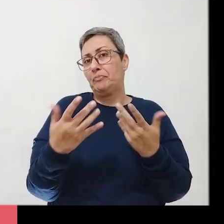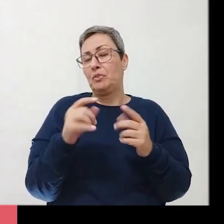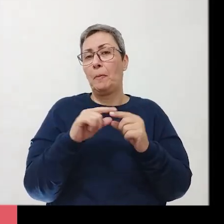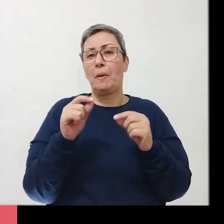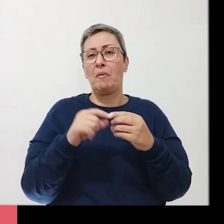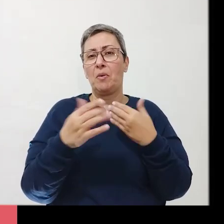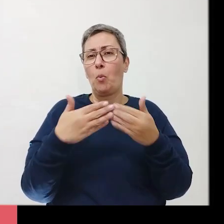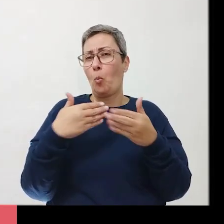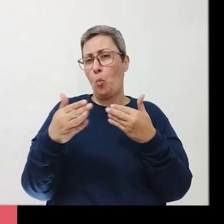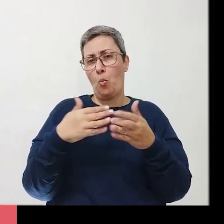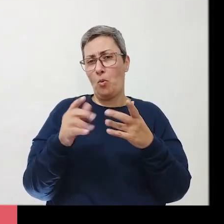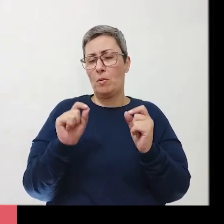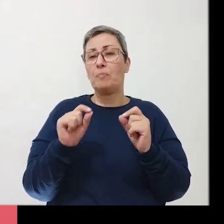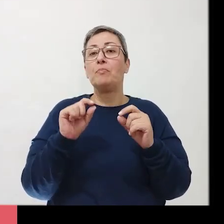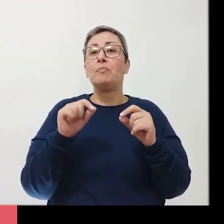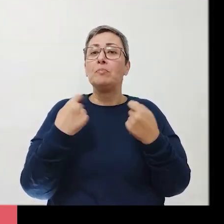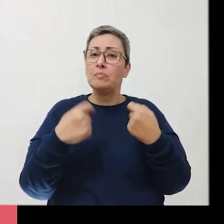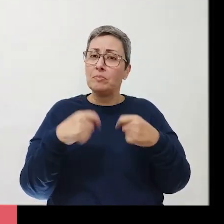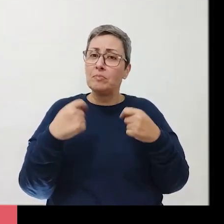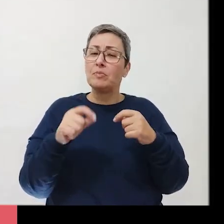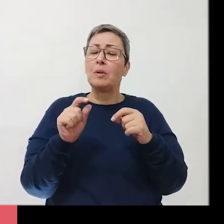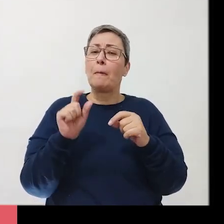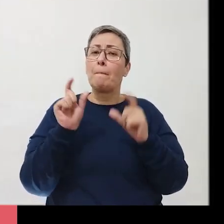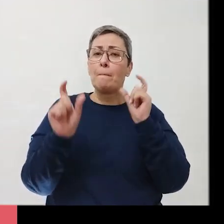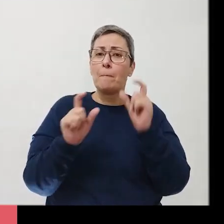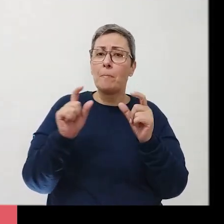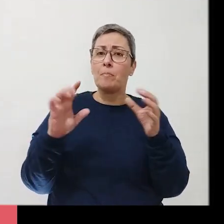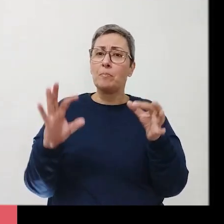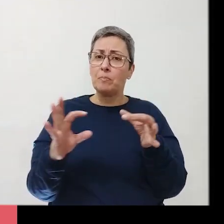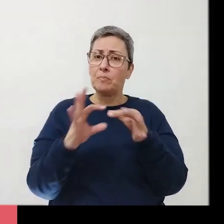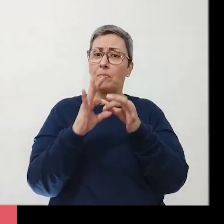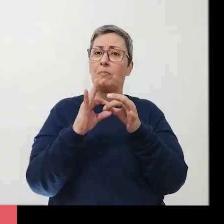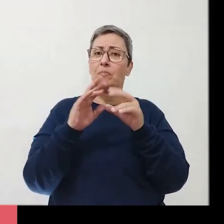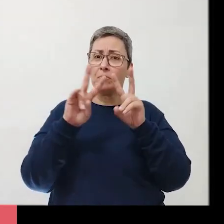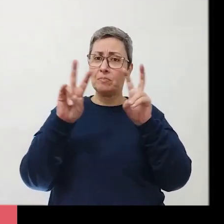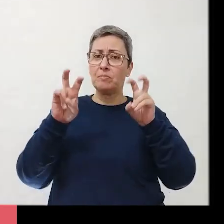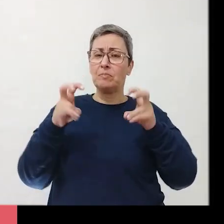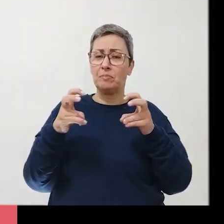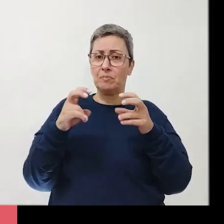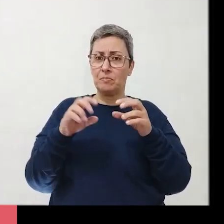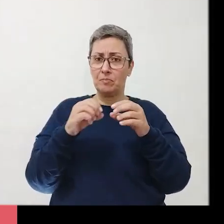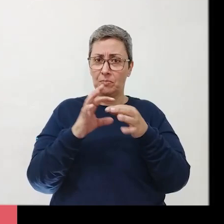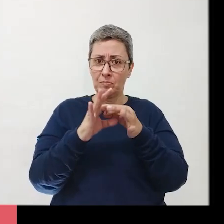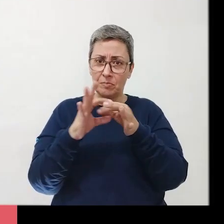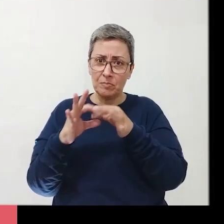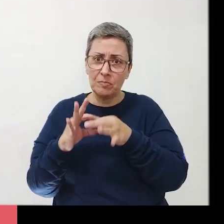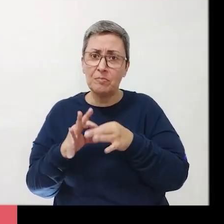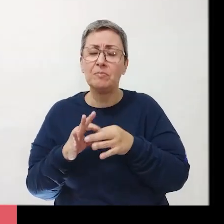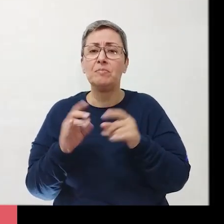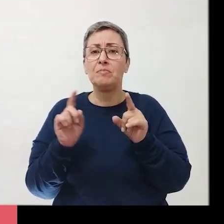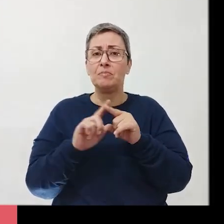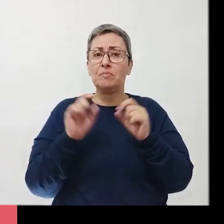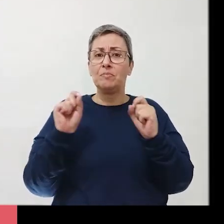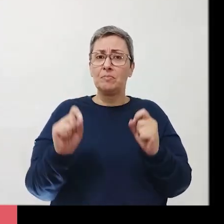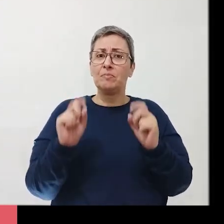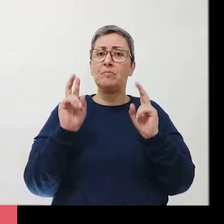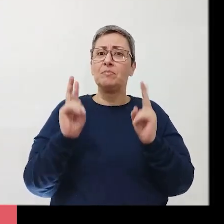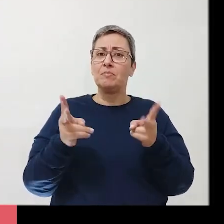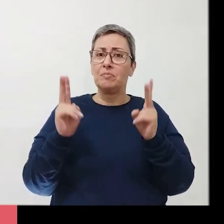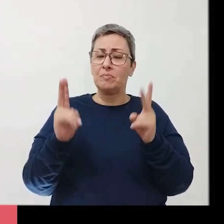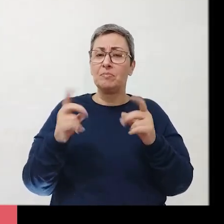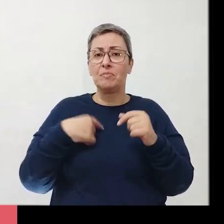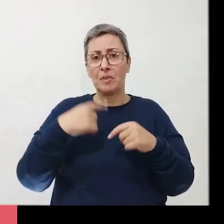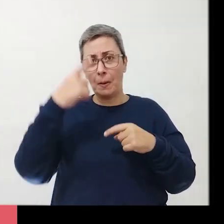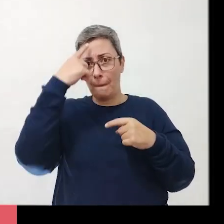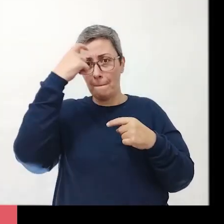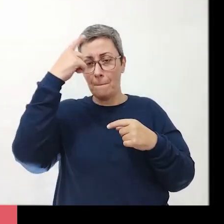que ser palavras que estejam dentro de um mesmo contexto, que tragam a mesma ideia. Então, a